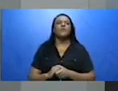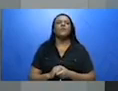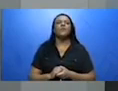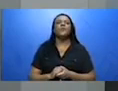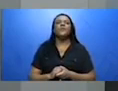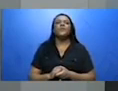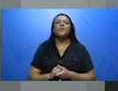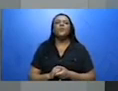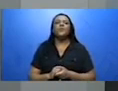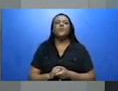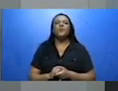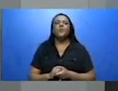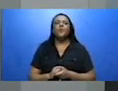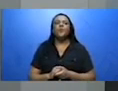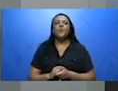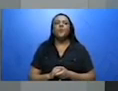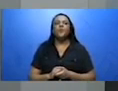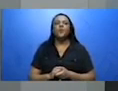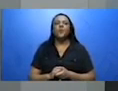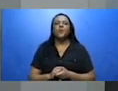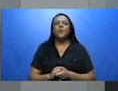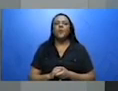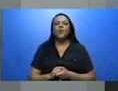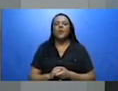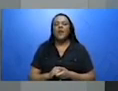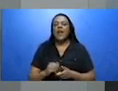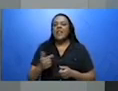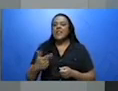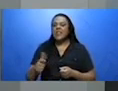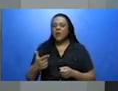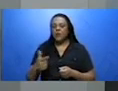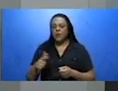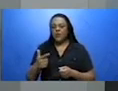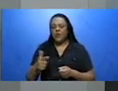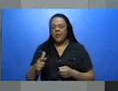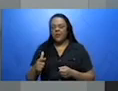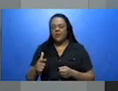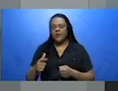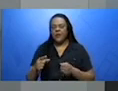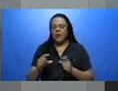dependente. Perceba que nenhum conectivo, o que é um conectivo? É uma